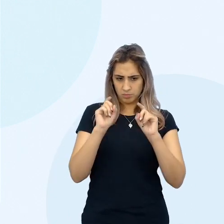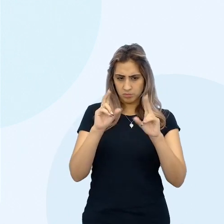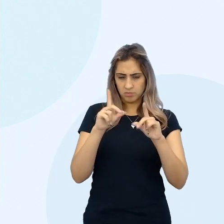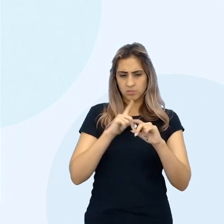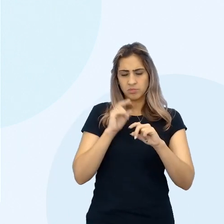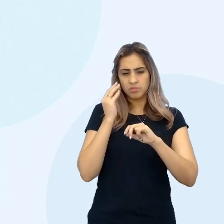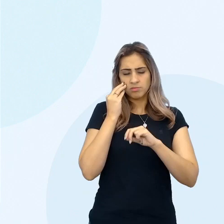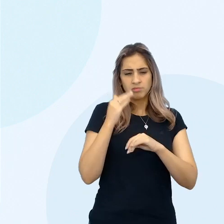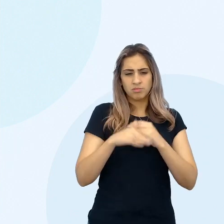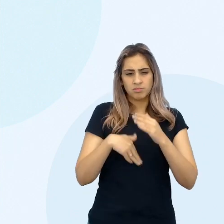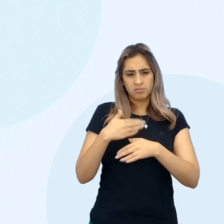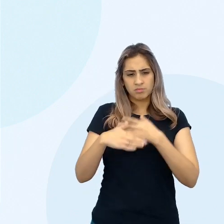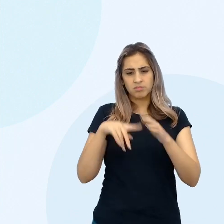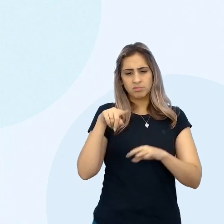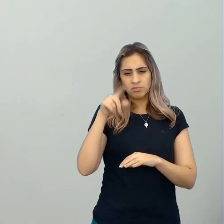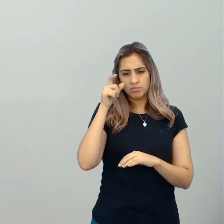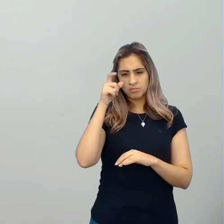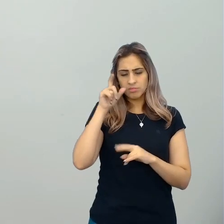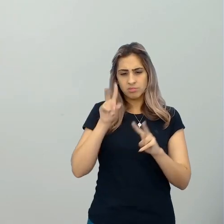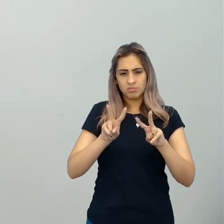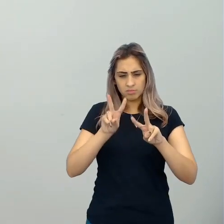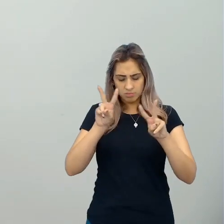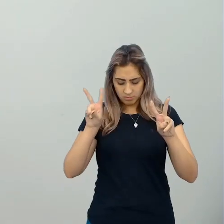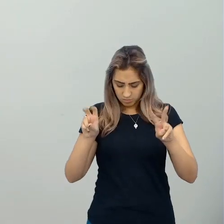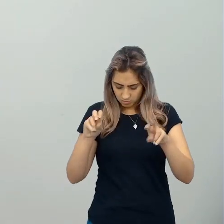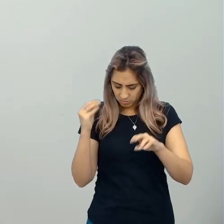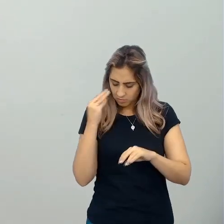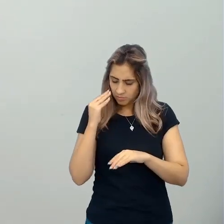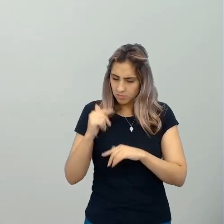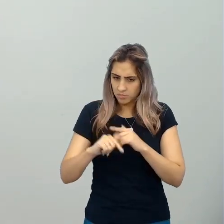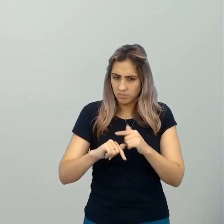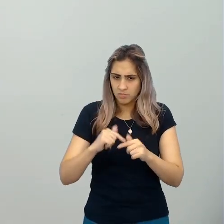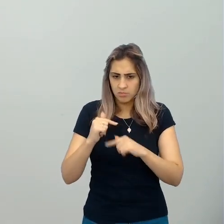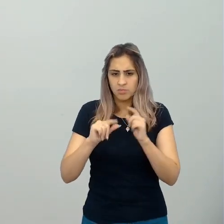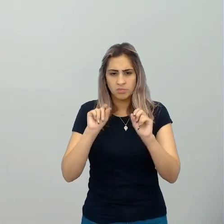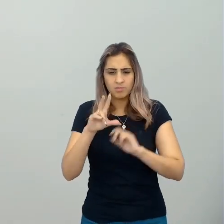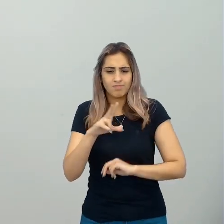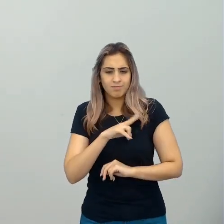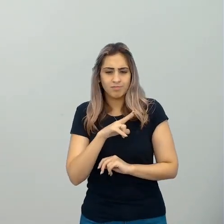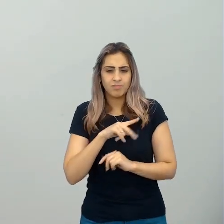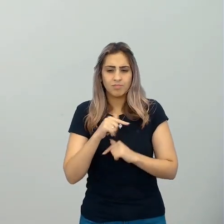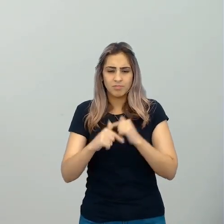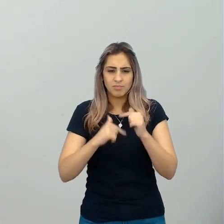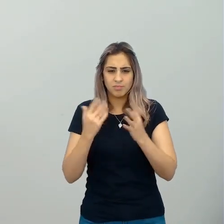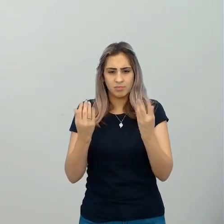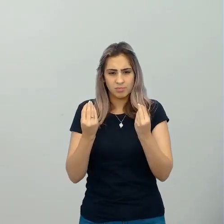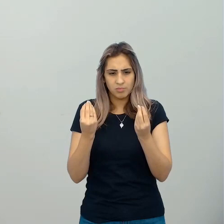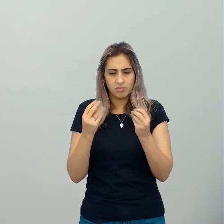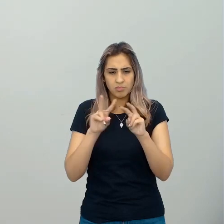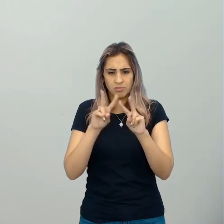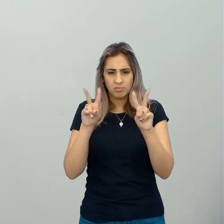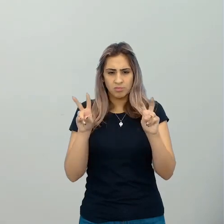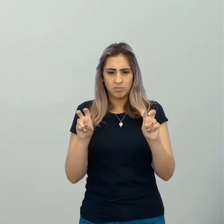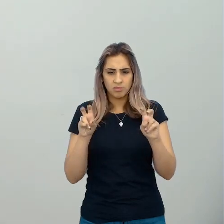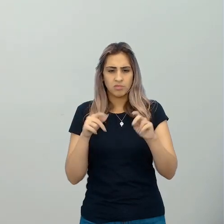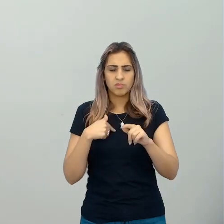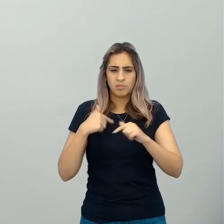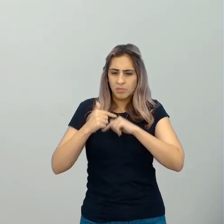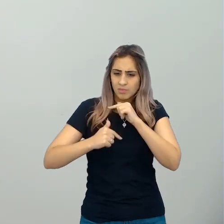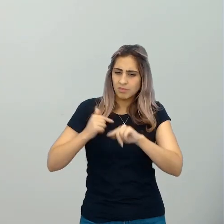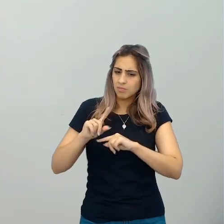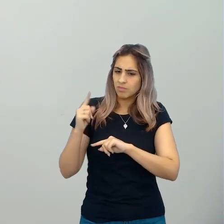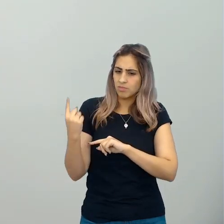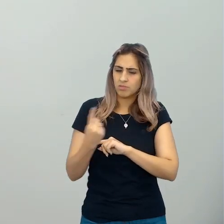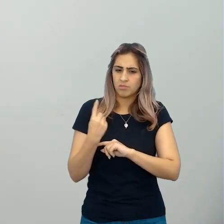da aula aqui, né? Quanto é interessante essa questão, né? A gente trabalha muito pouco, eu particularmente trabalhei muito pouco isso aí. Quer dizer, não trabalhei